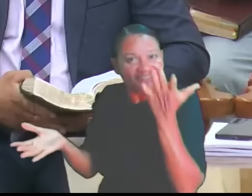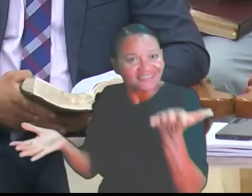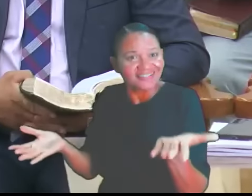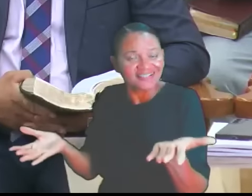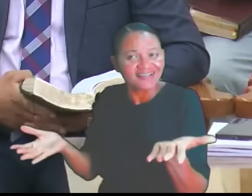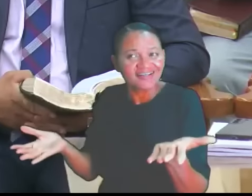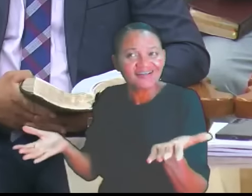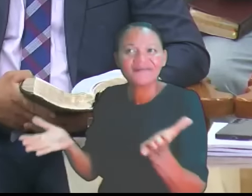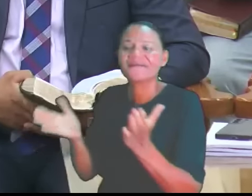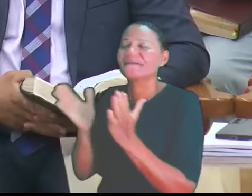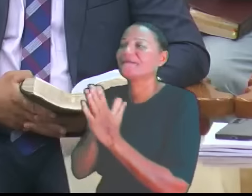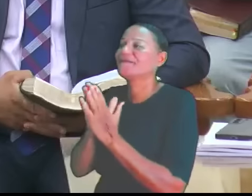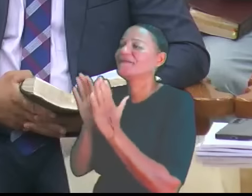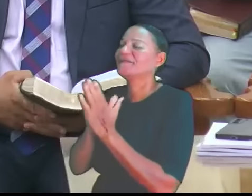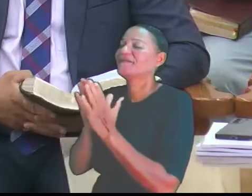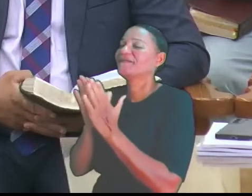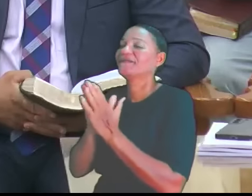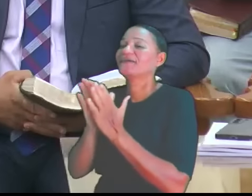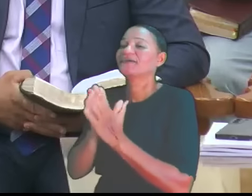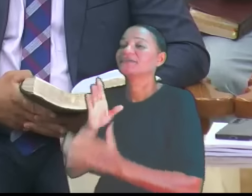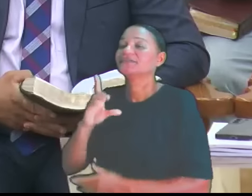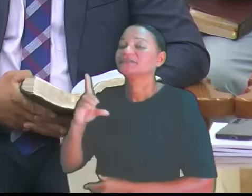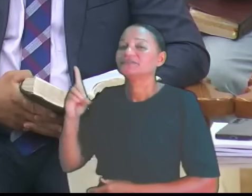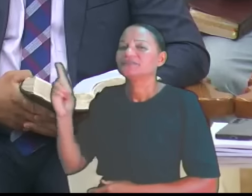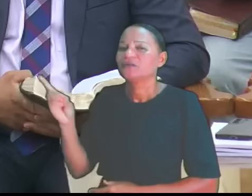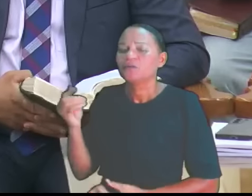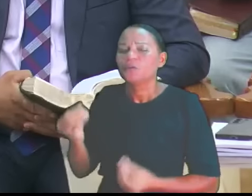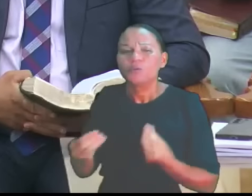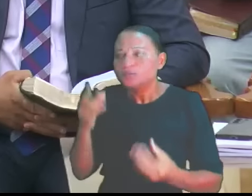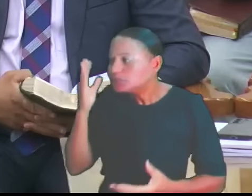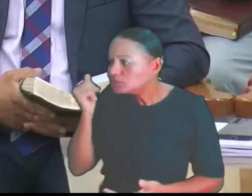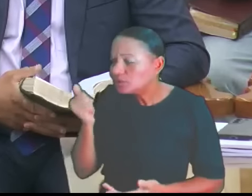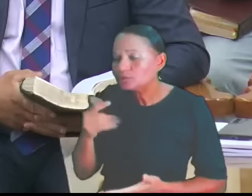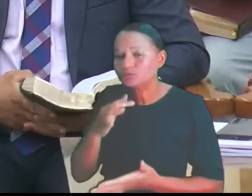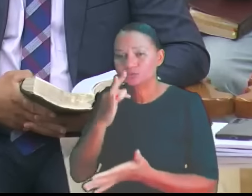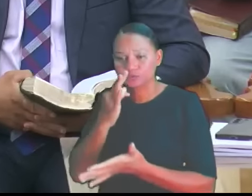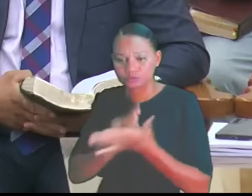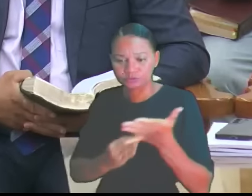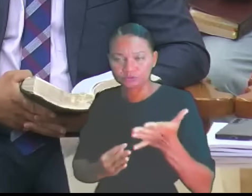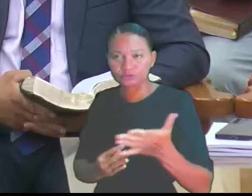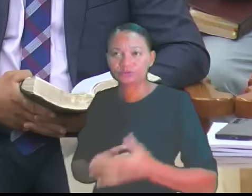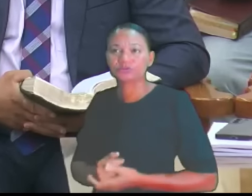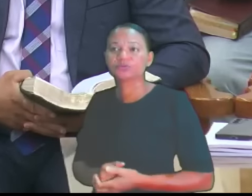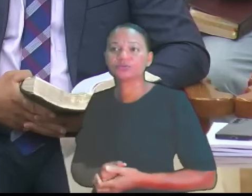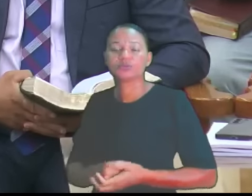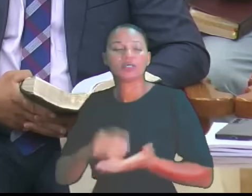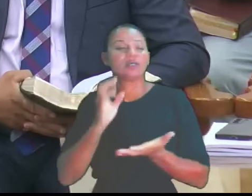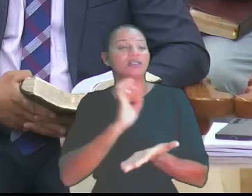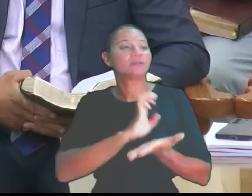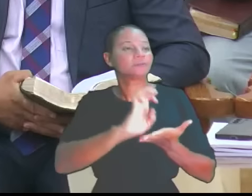Aí ela orou a Deus. Como é que o senhor sabe que ela orou, pastor? O texto diz assim: Elias,